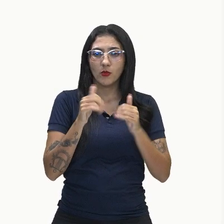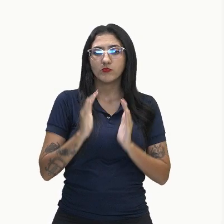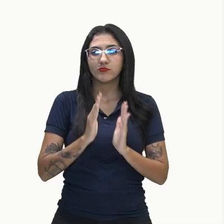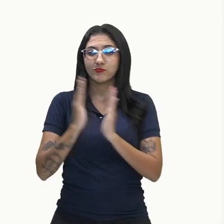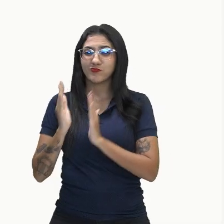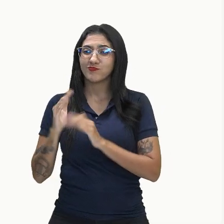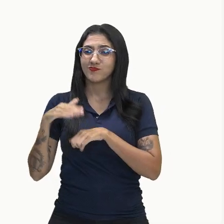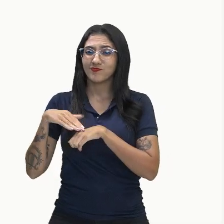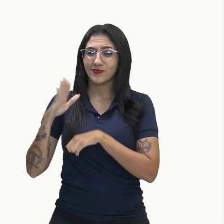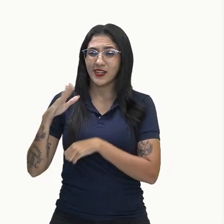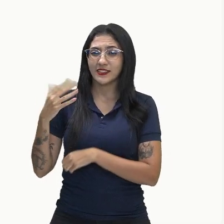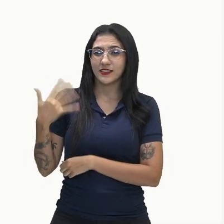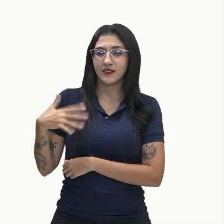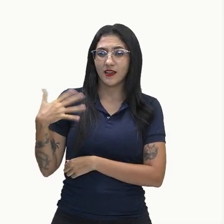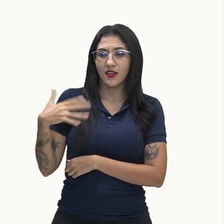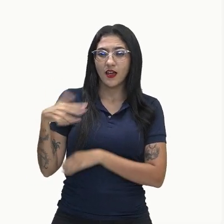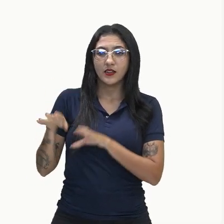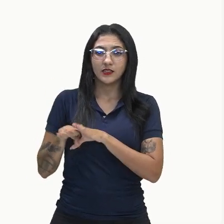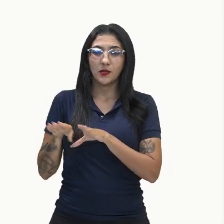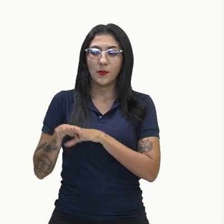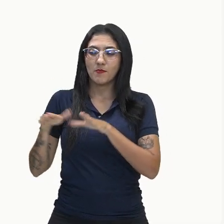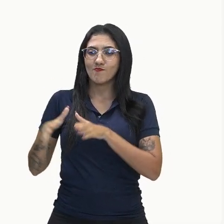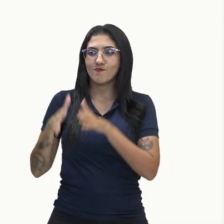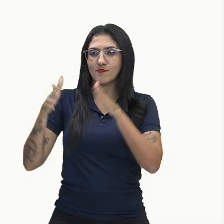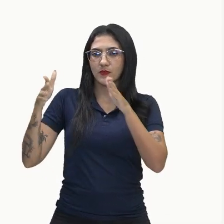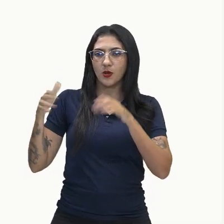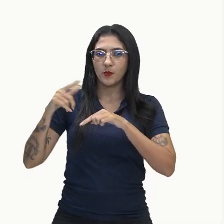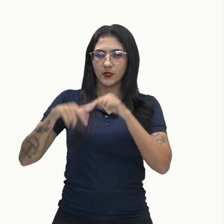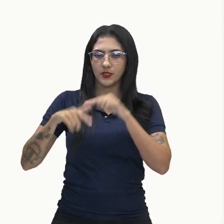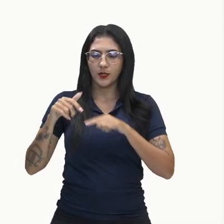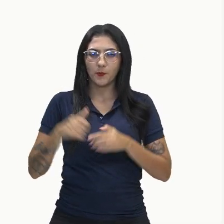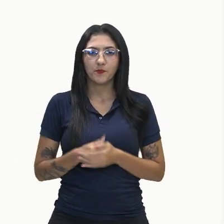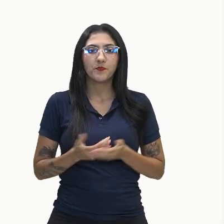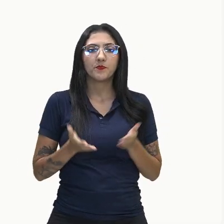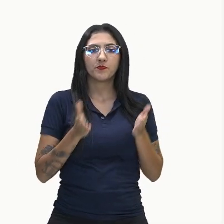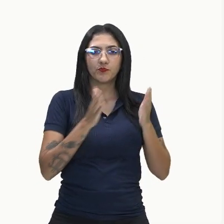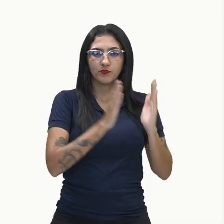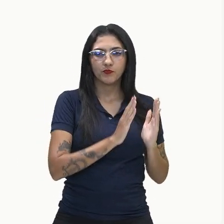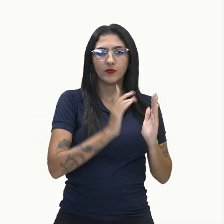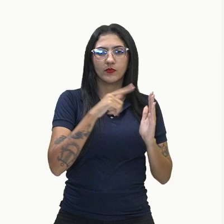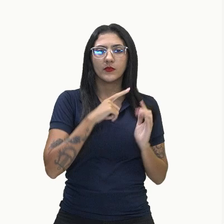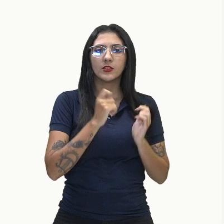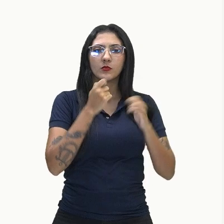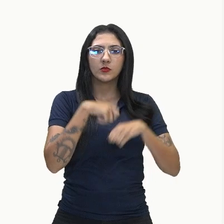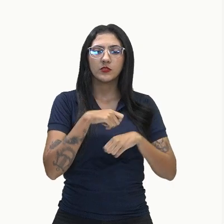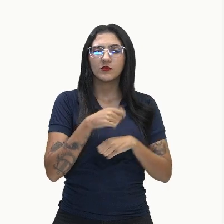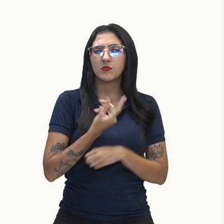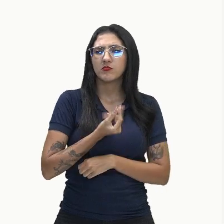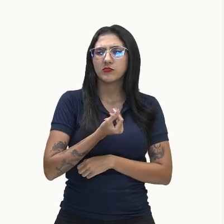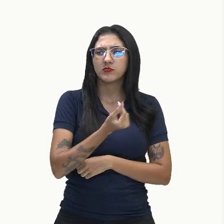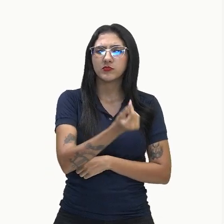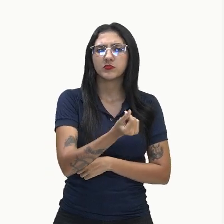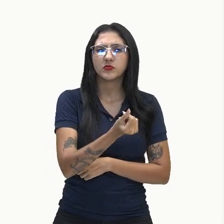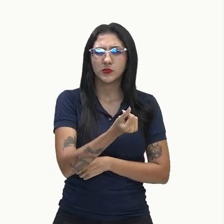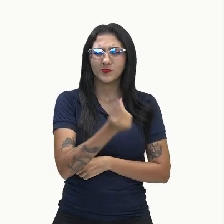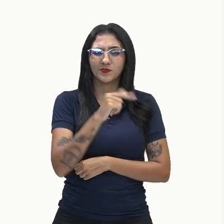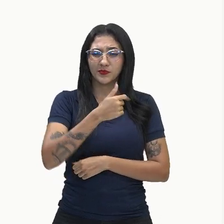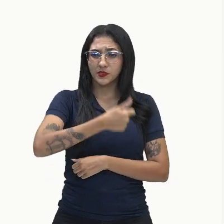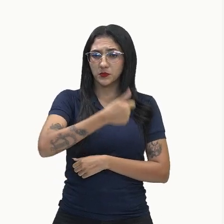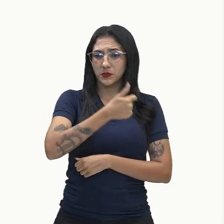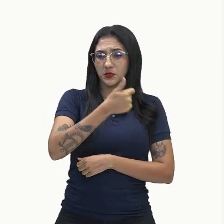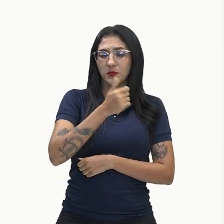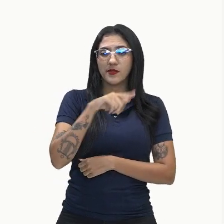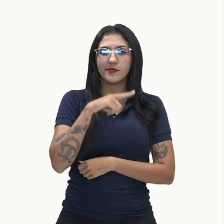mais caro e robusto. Quanto à durabilidade do motor, a vida útil do motor